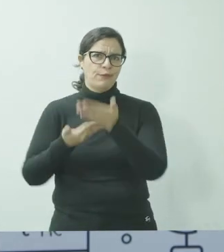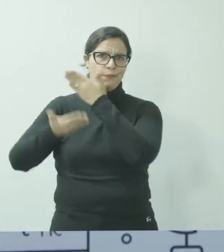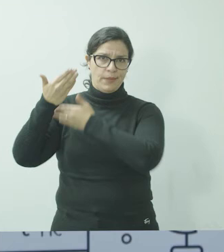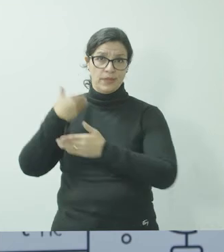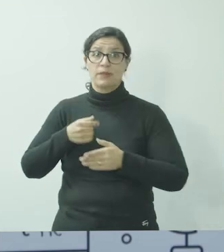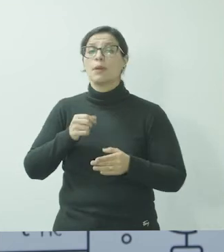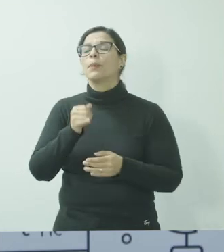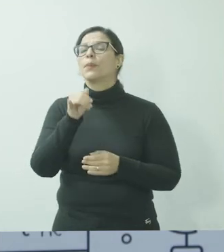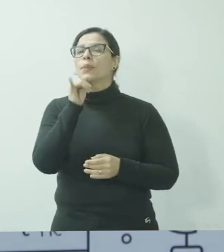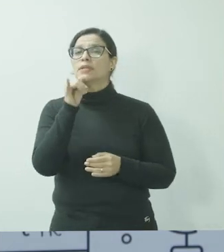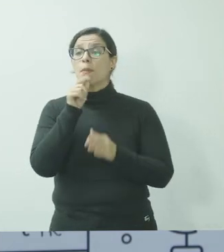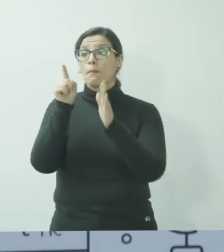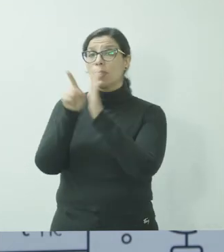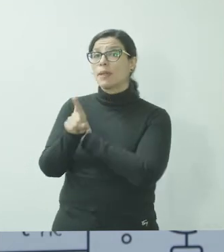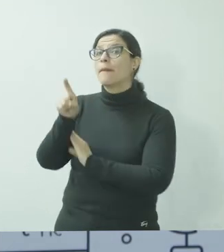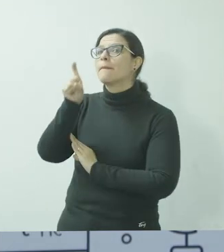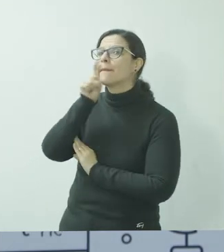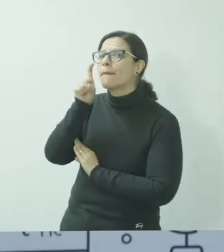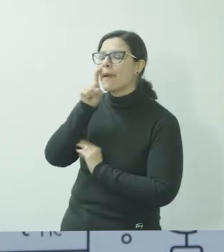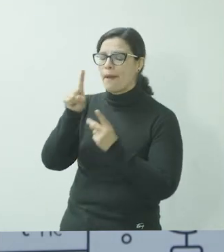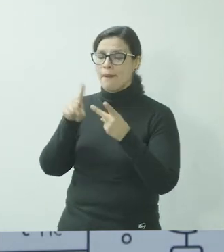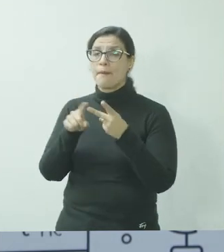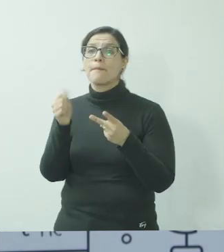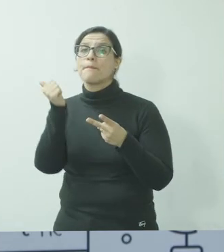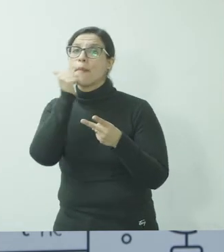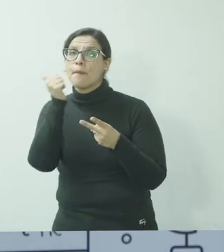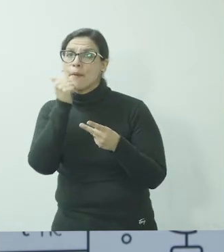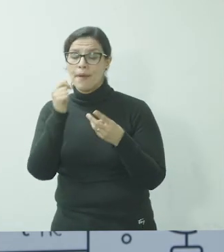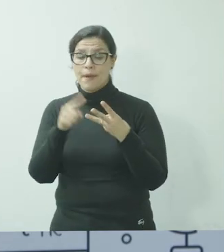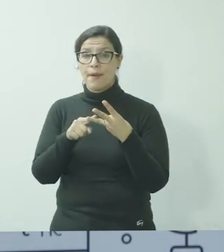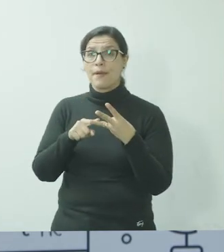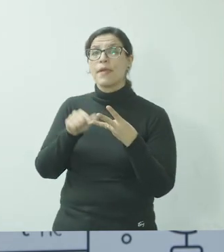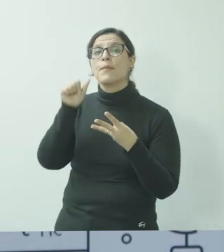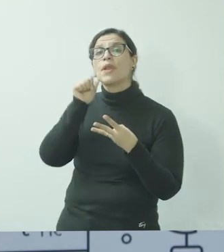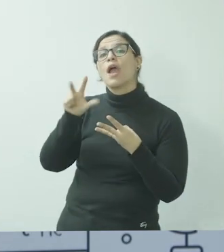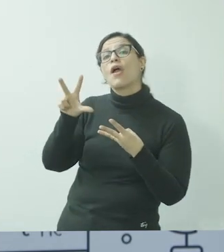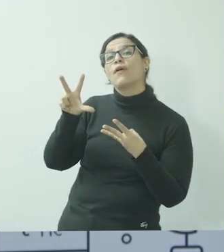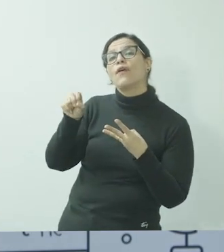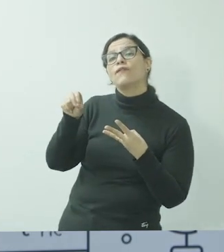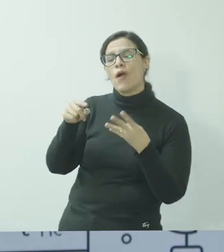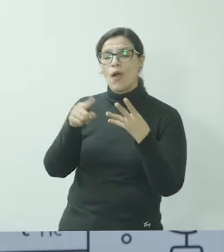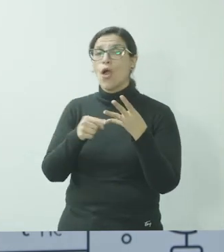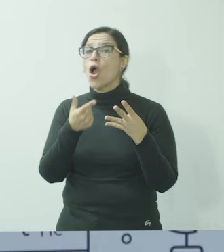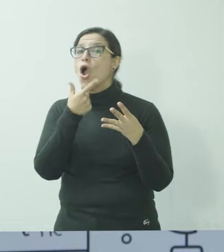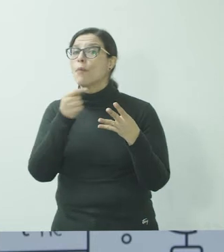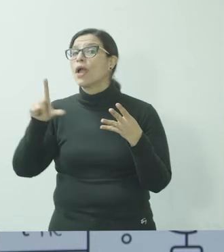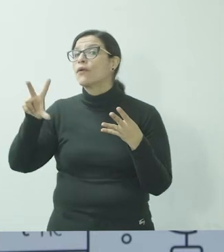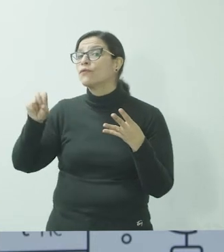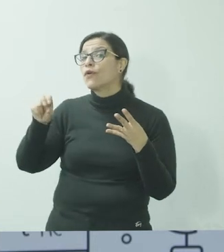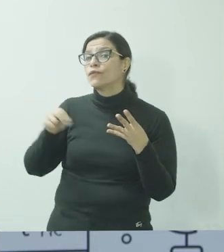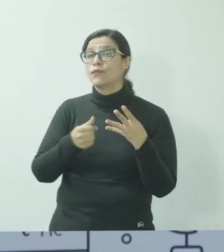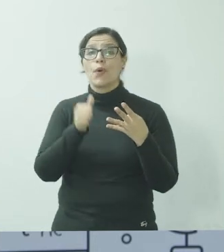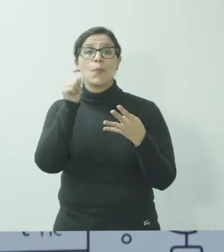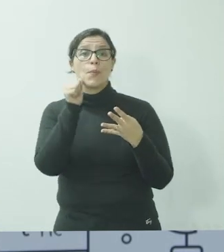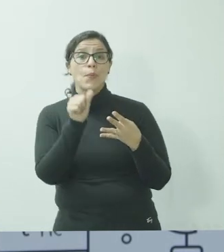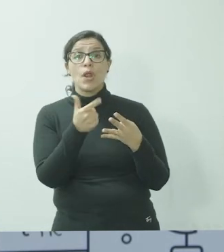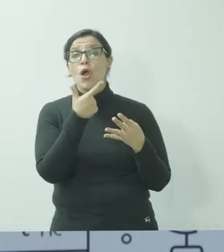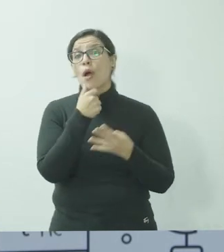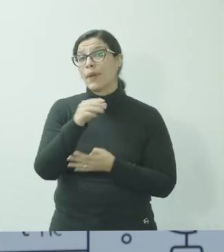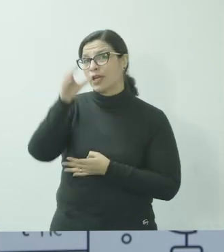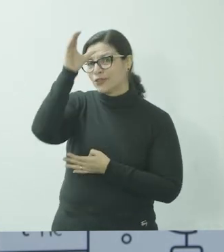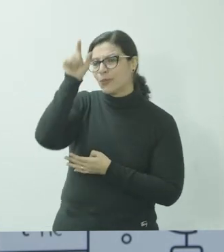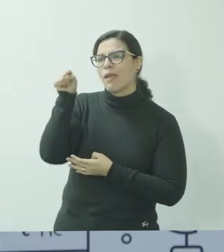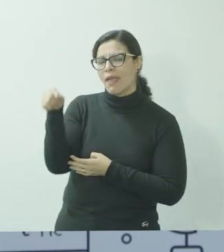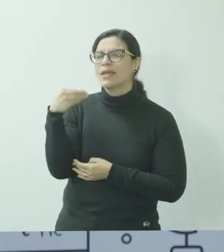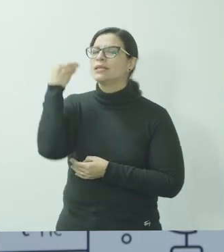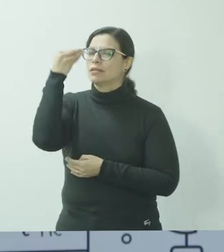perguntar por exemplo pro seu pai pra sua mãe pra avó pro vô pros tios provavelmente eles devem